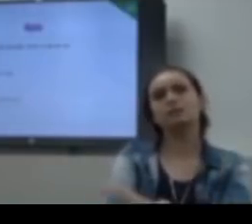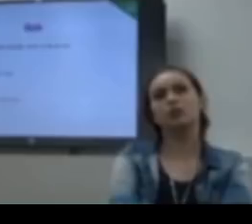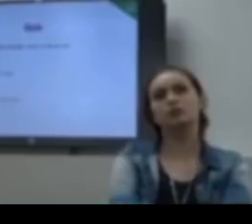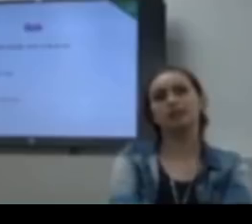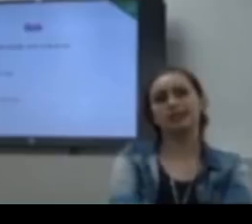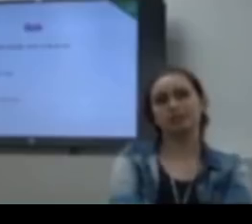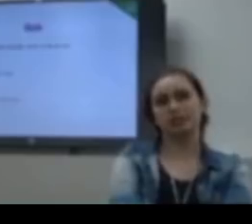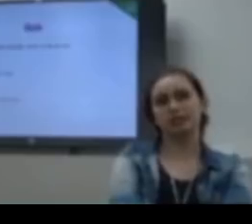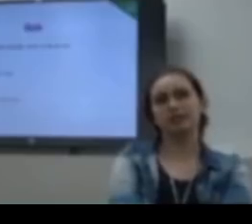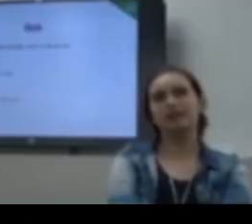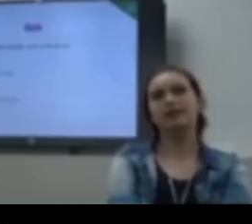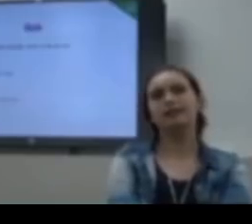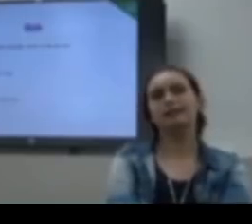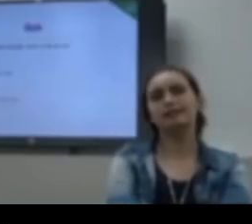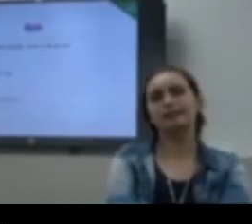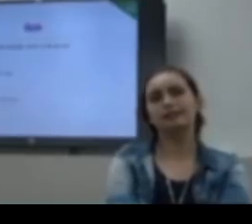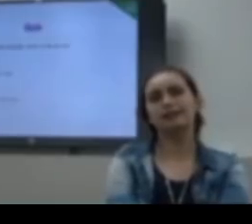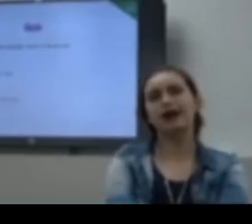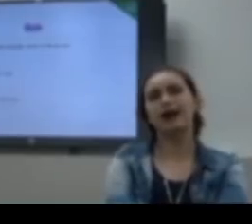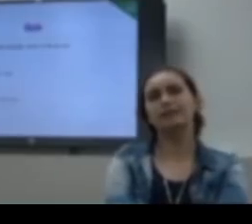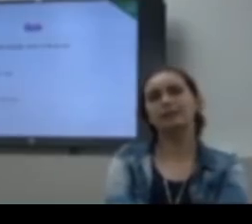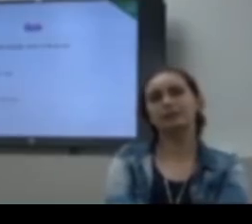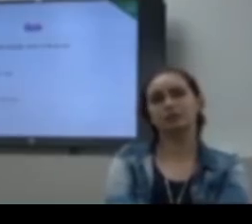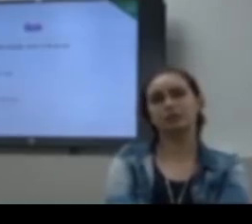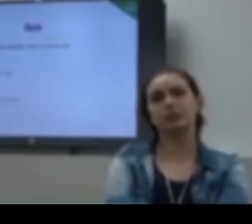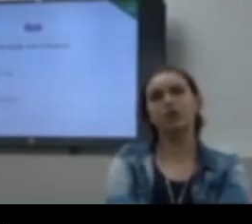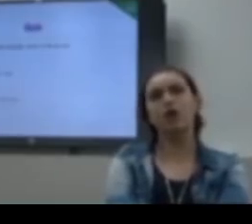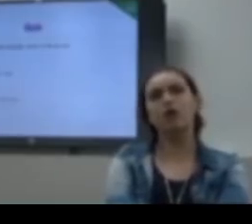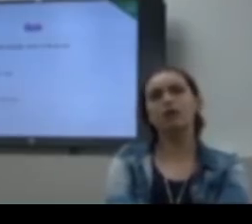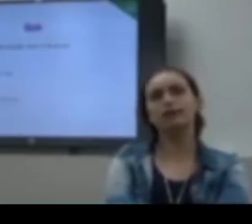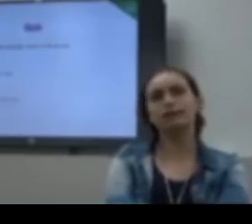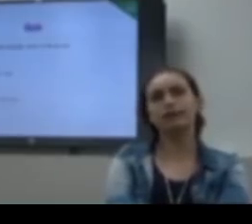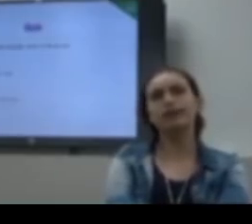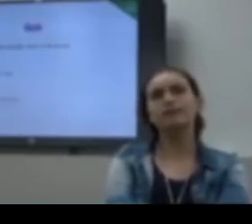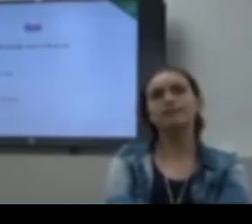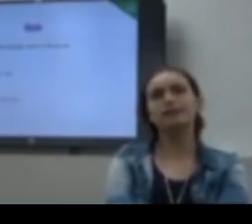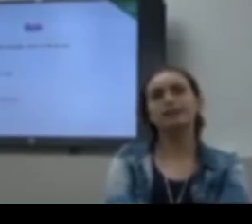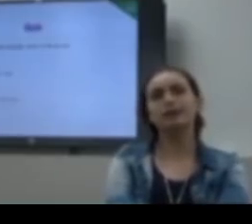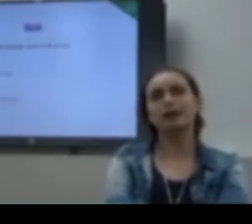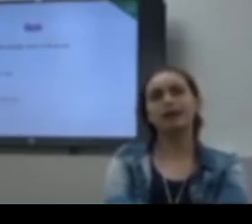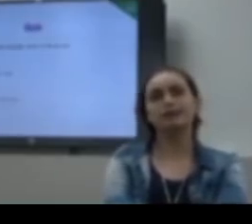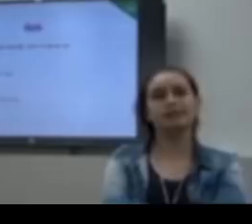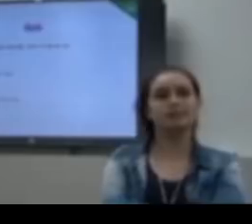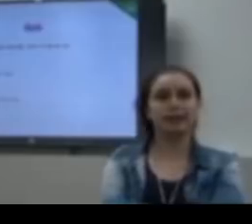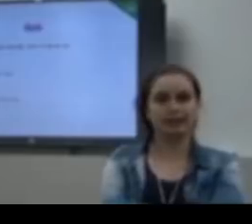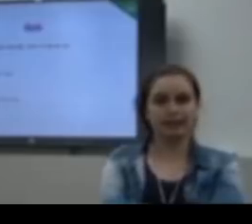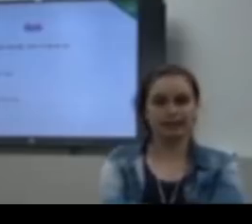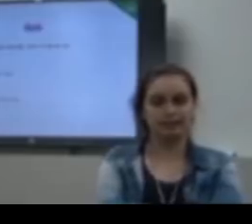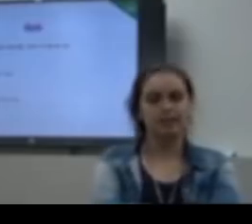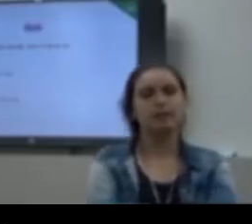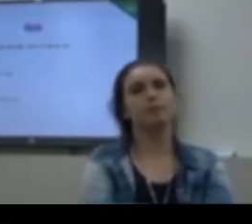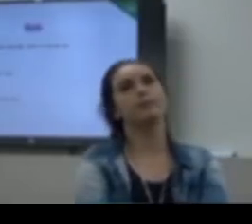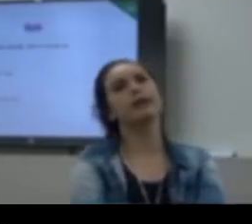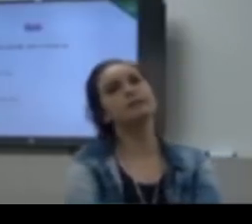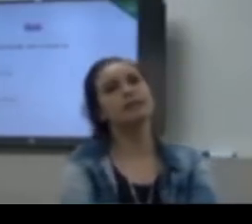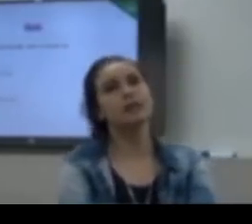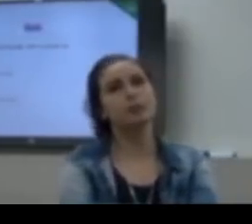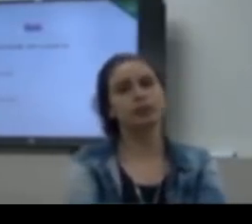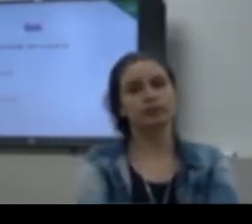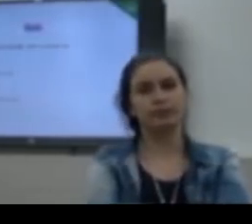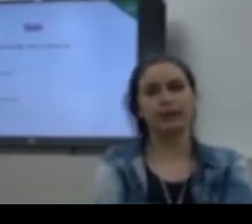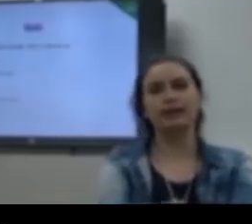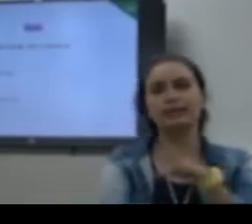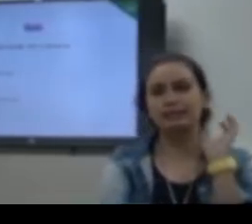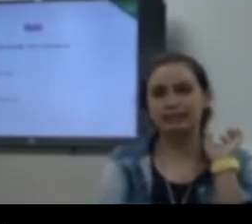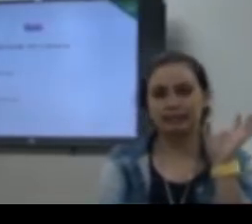B, mares e morros e Caatinga. Letra C, Cerrado e Amazônico. Ou letra D, das araucárias e das pradarias. Então, pensem